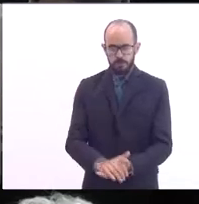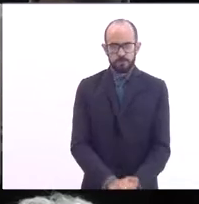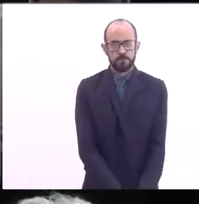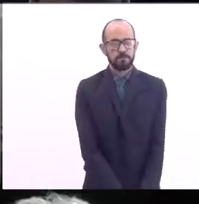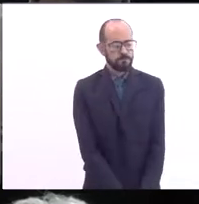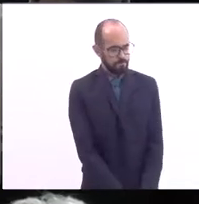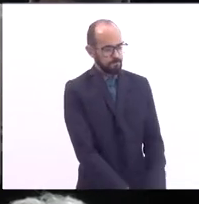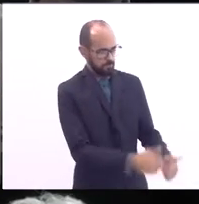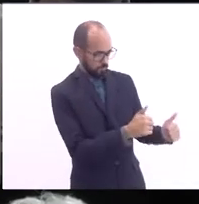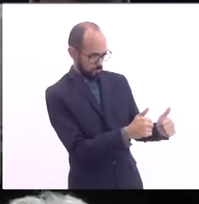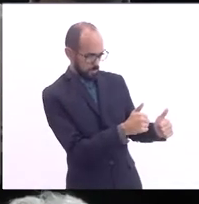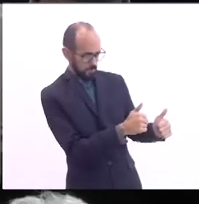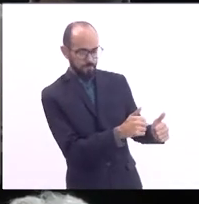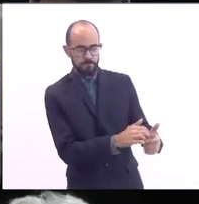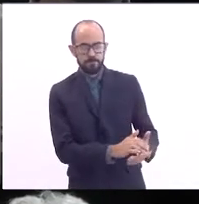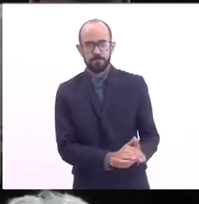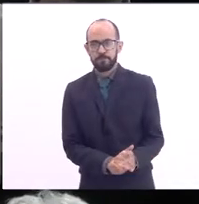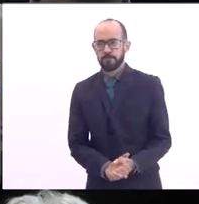Tudo bem.